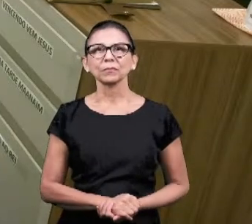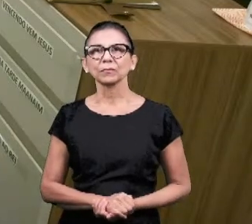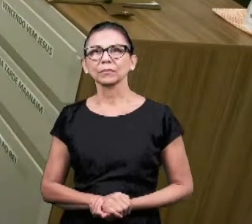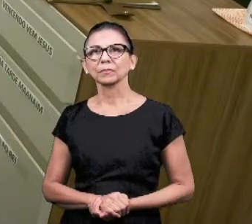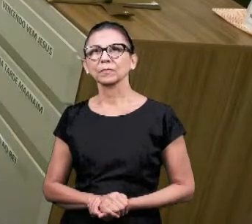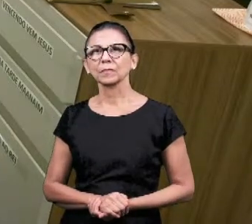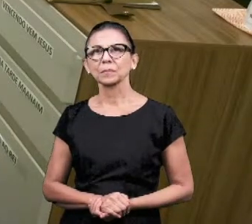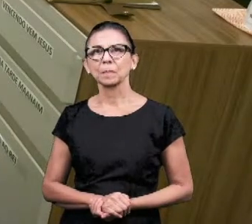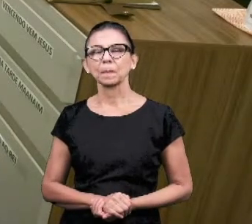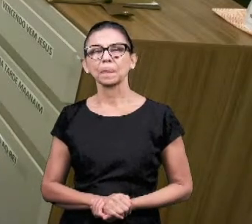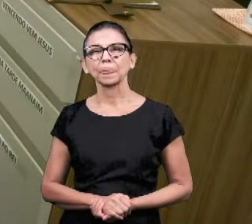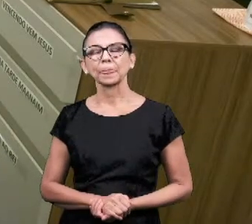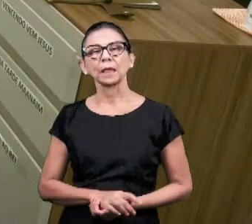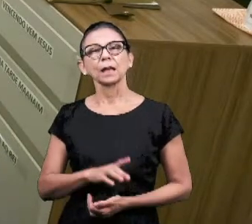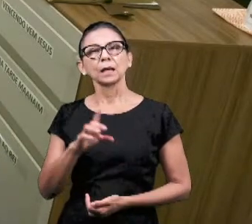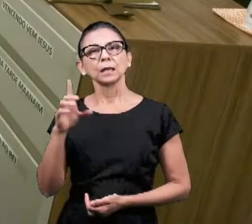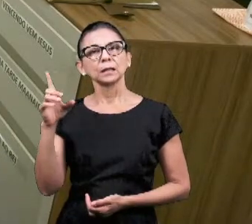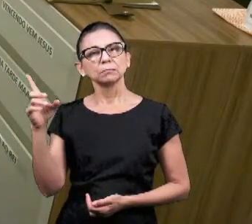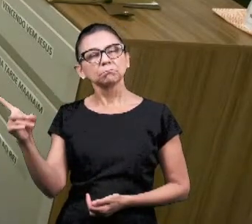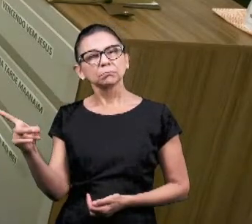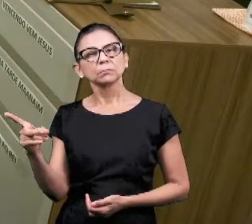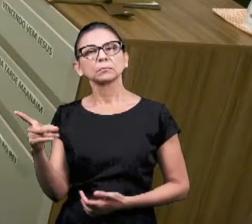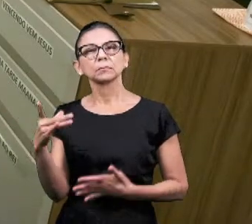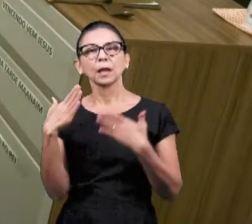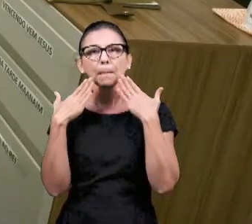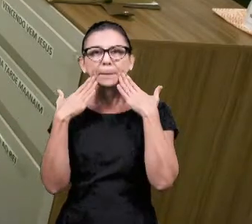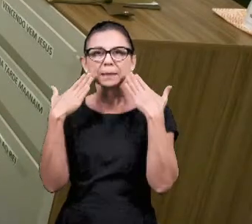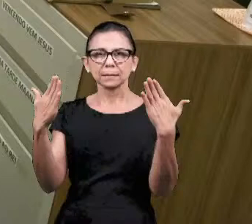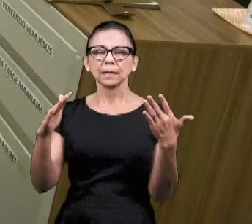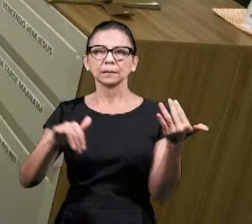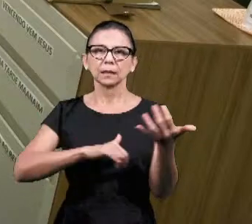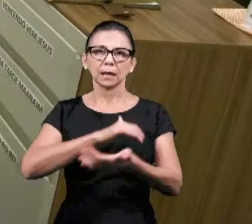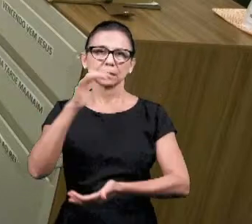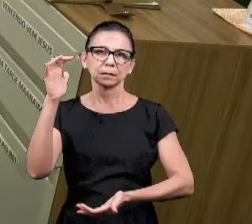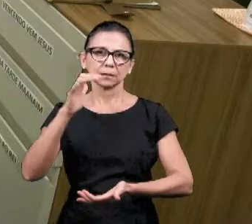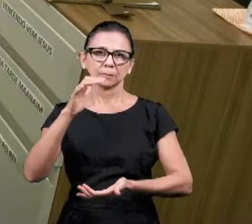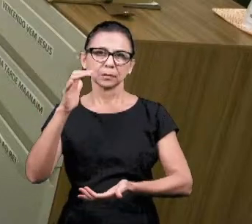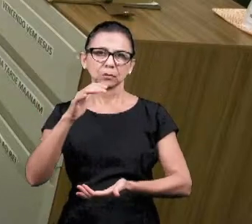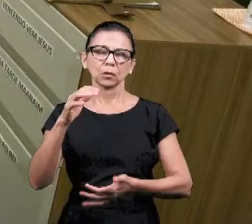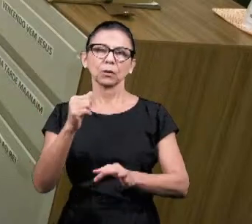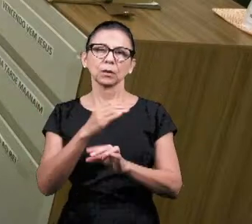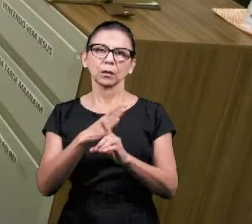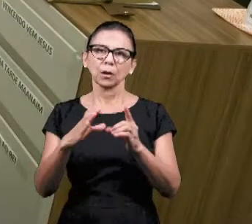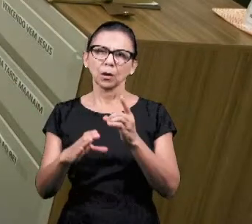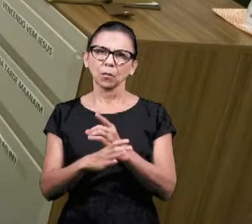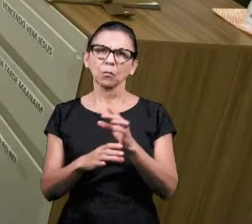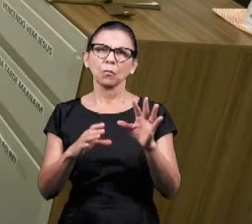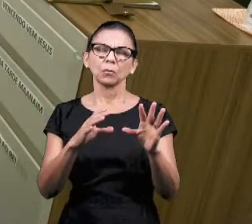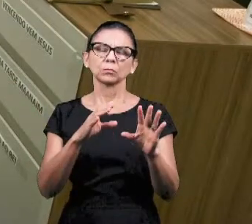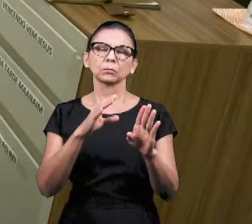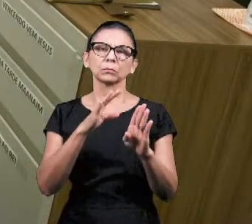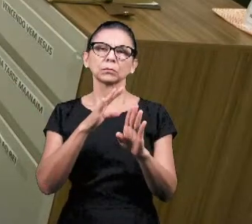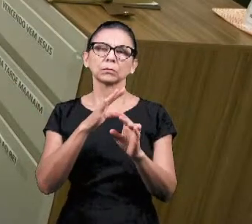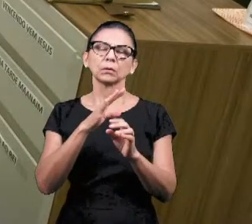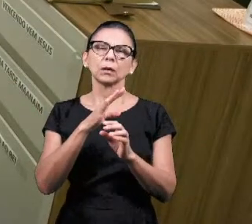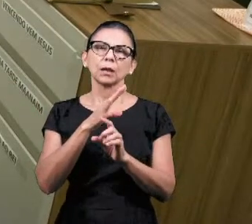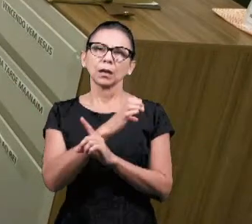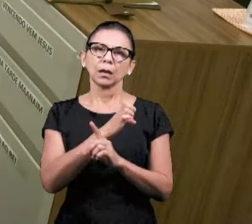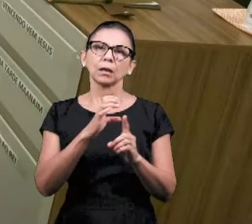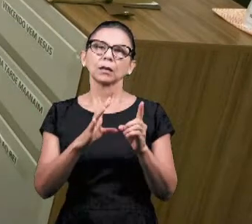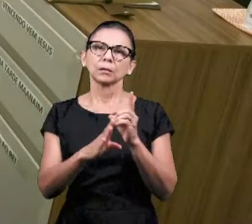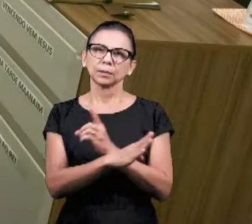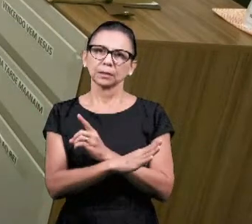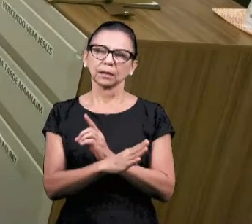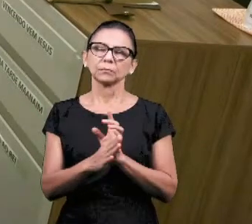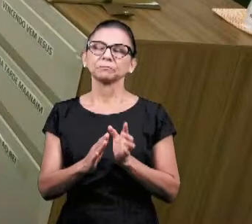são feitas as transmissões para os cultos, né? As EBDs também, e ali será processado o culto desta noite.